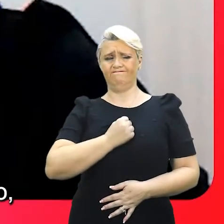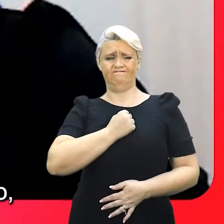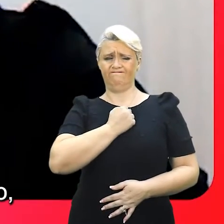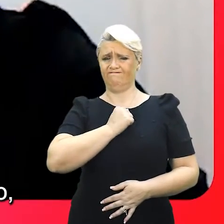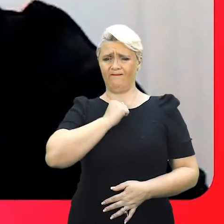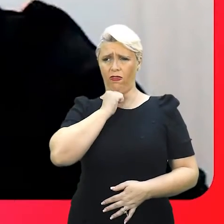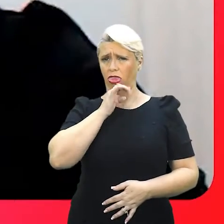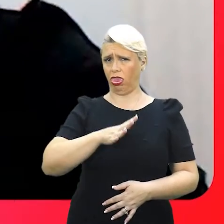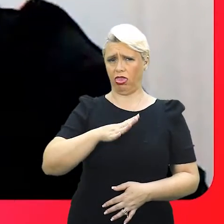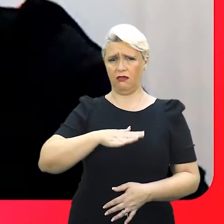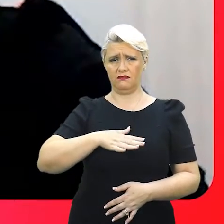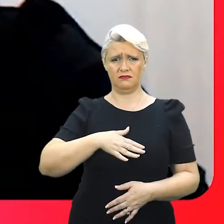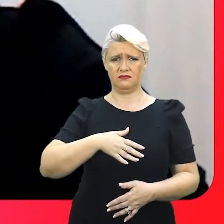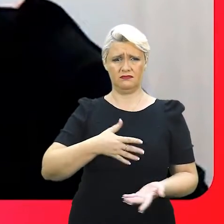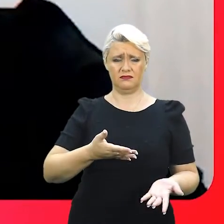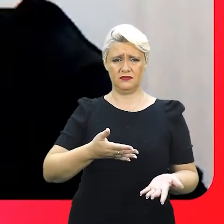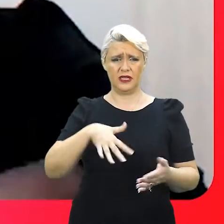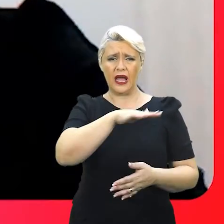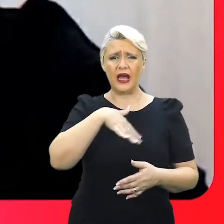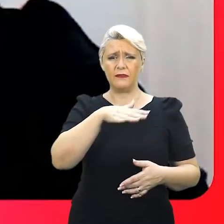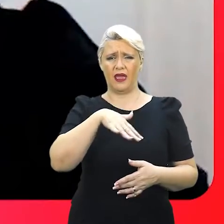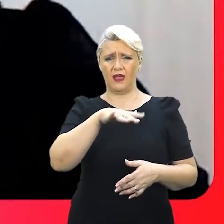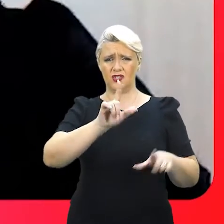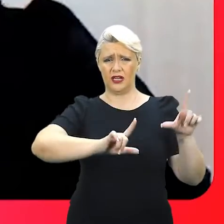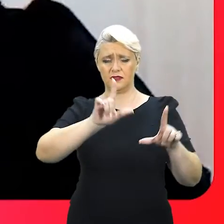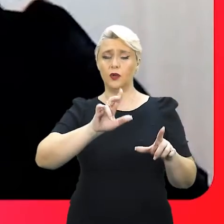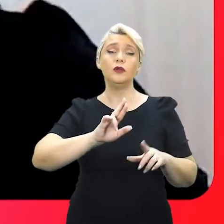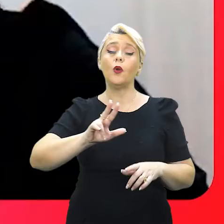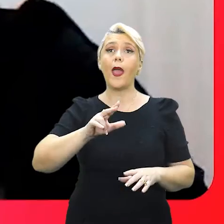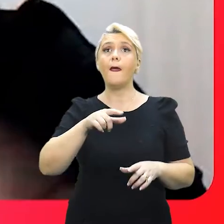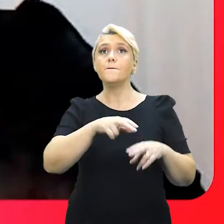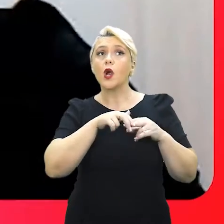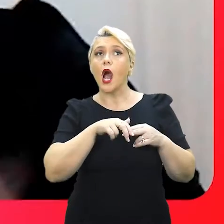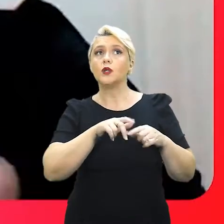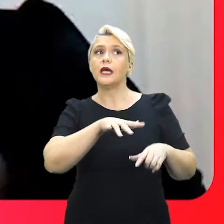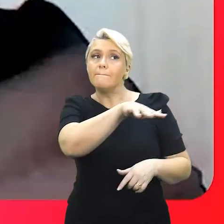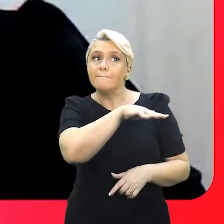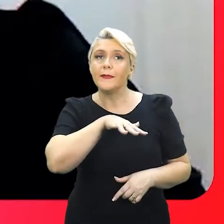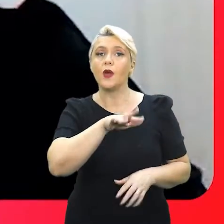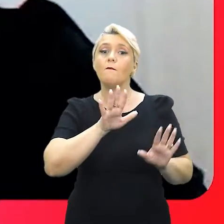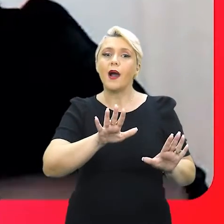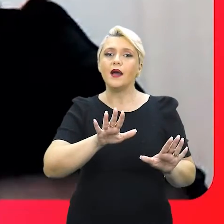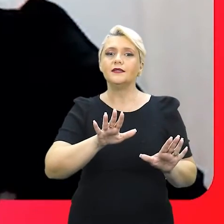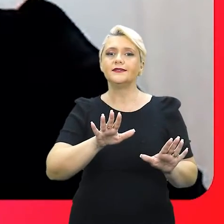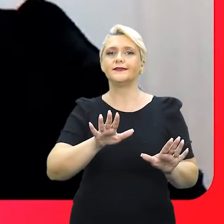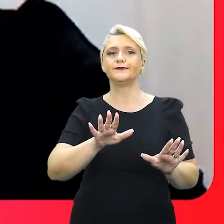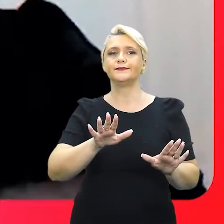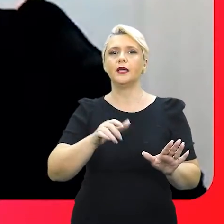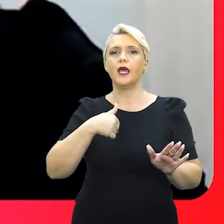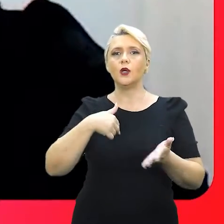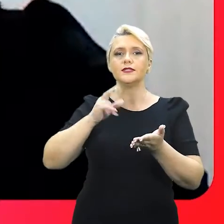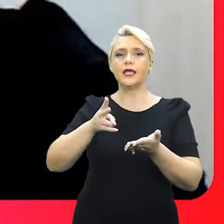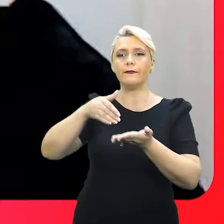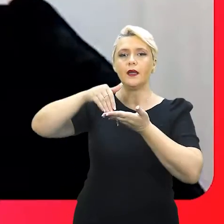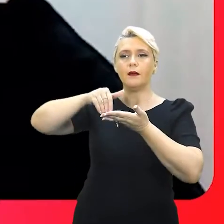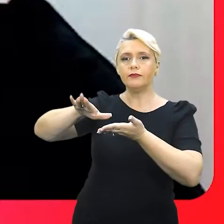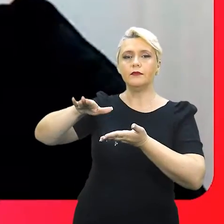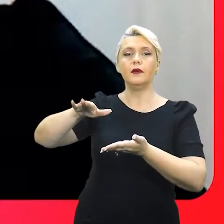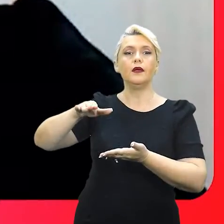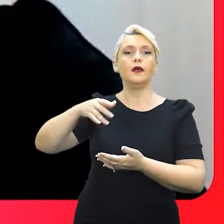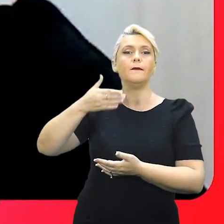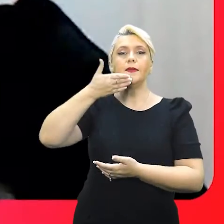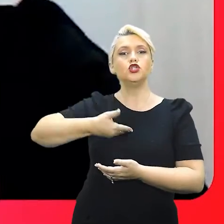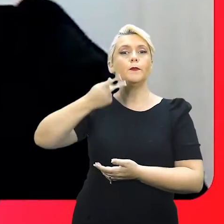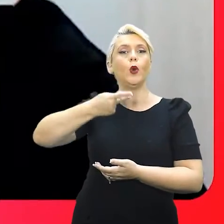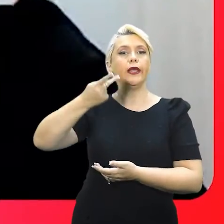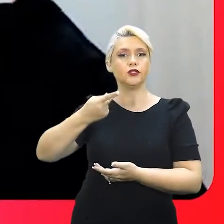de televisão. Não por causa do meio, por causa da forma como eu saía, a pedido de políticos. Por exemplo, eu fui demitido ao